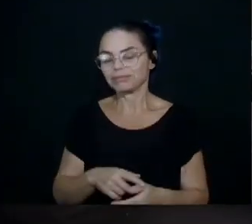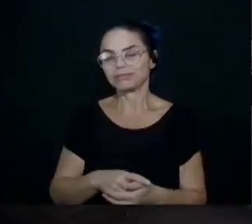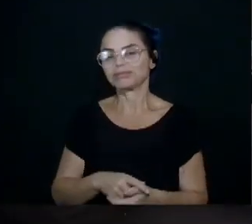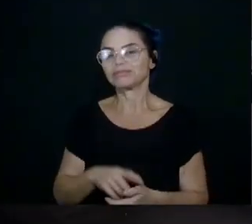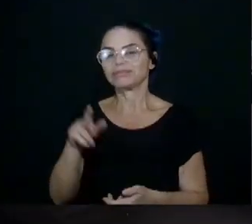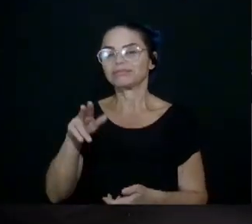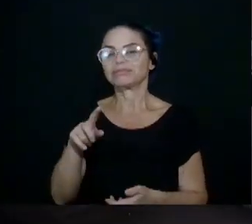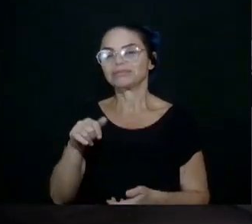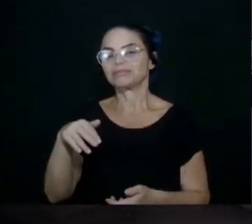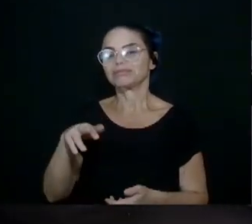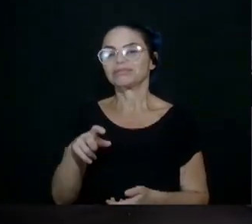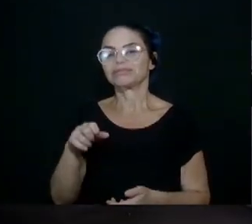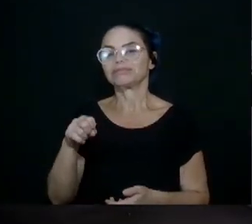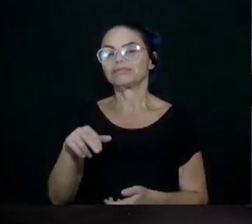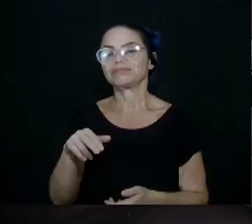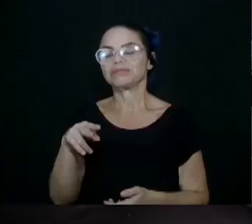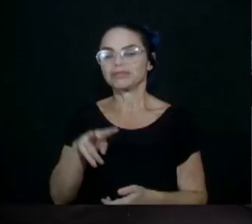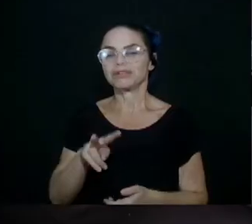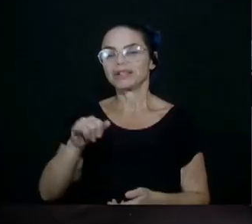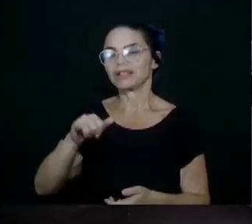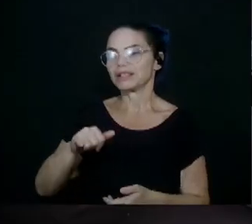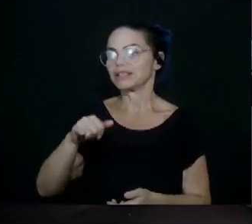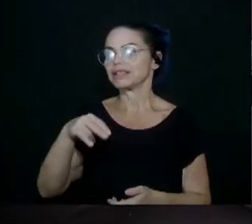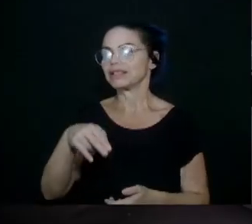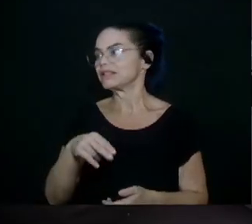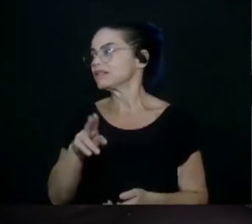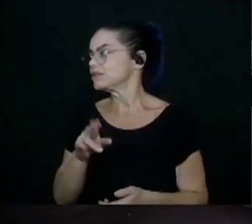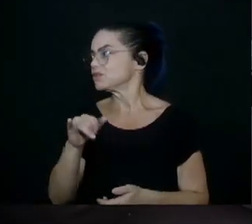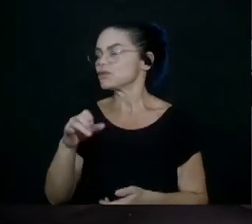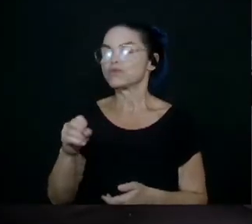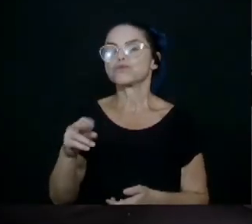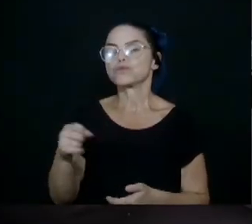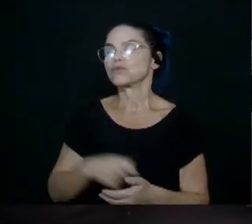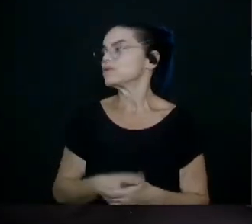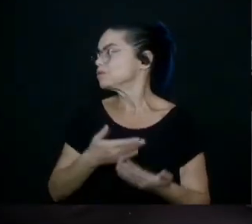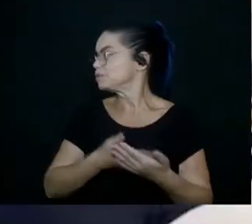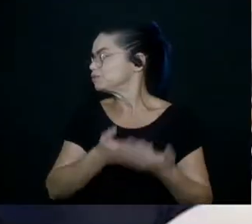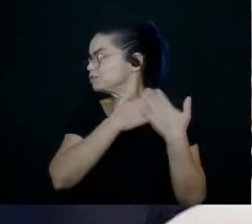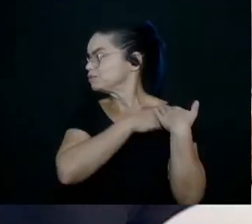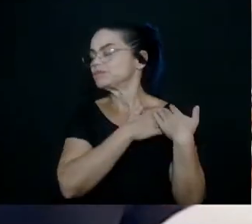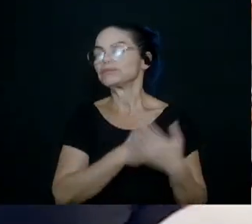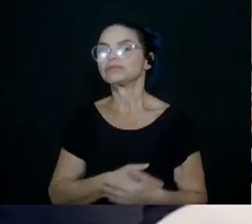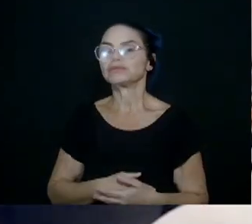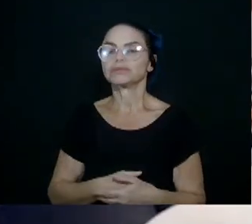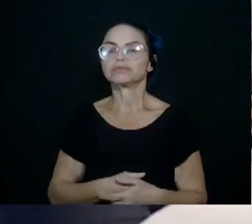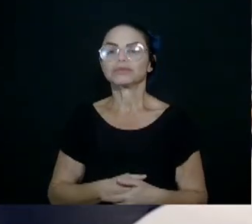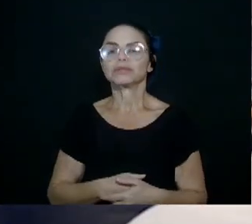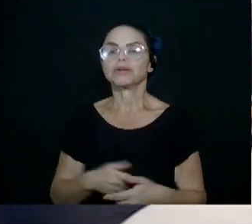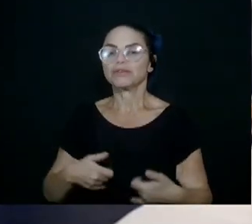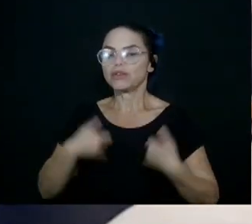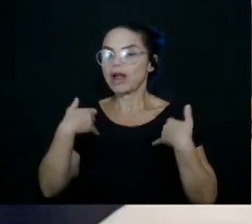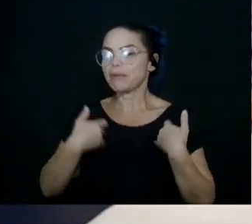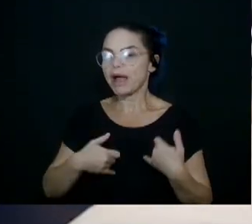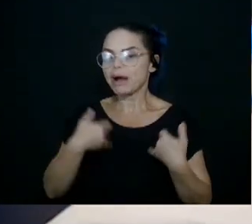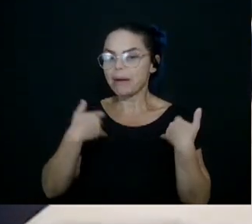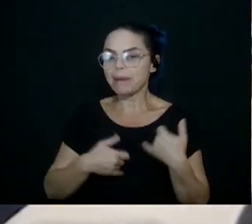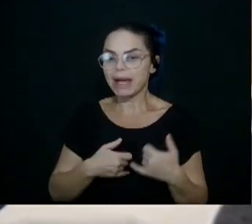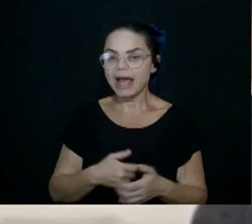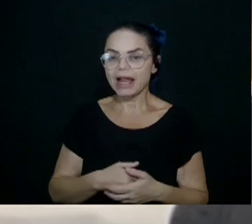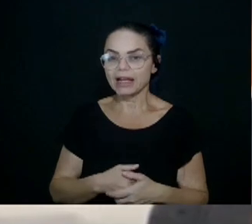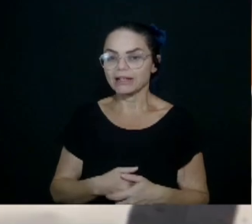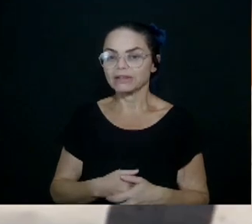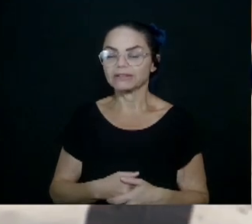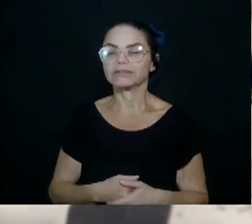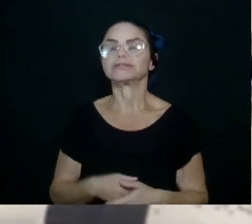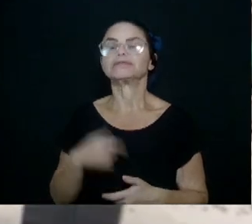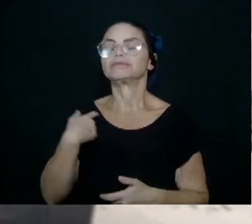muda, né, com tudo isso. Vem responsabilidade. Então, eu creio que ela tá bem orgulhosa. Hoje ela sente um orgulho imenso, né? Ela faz